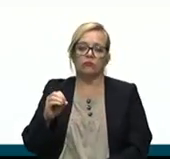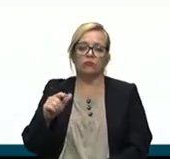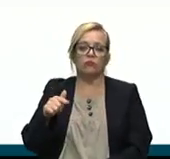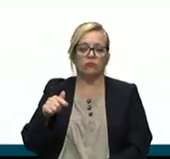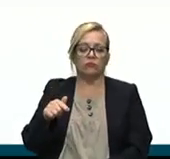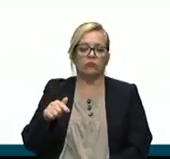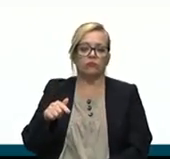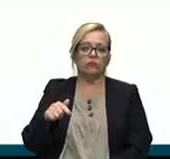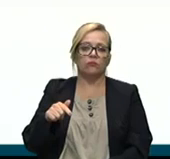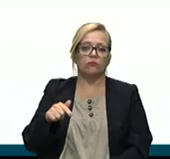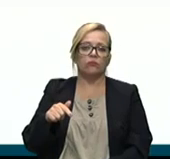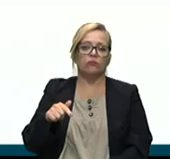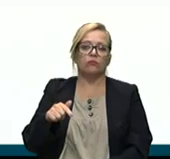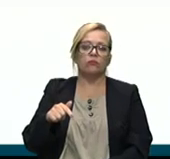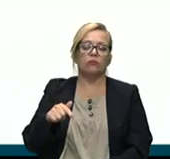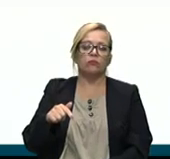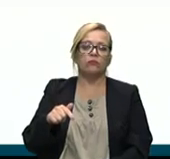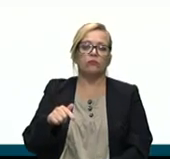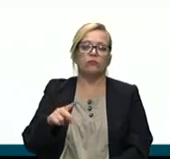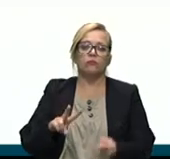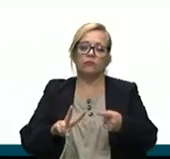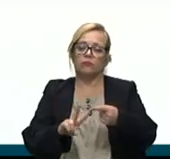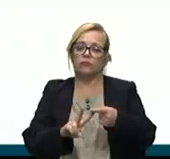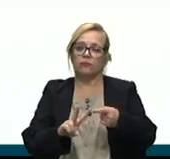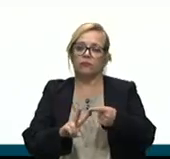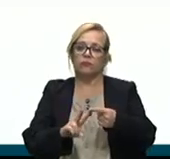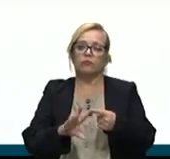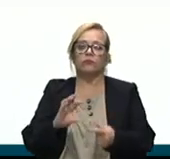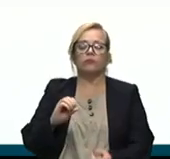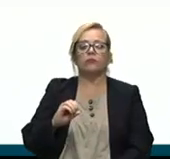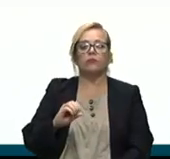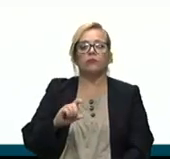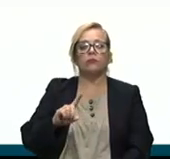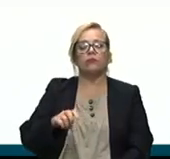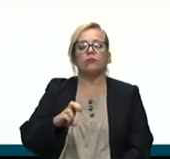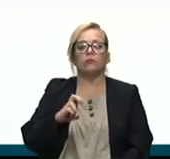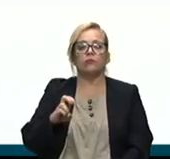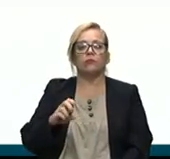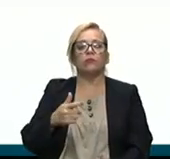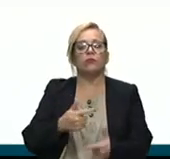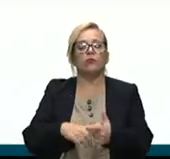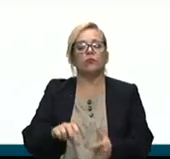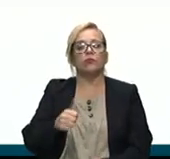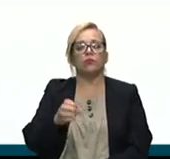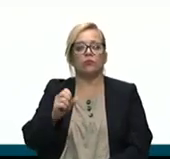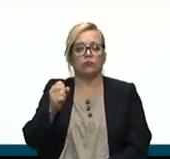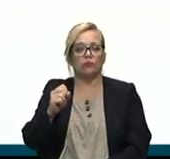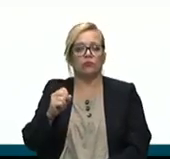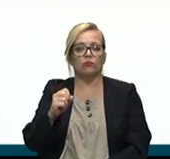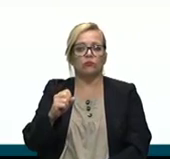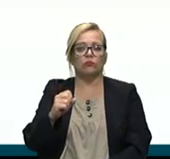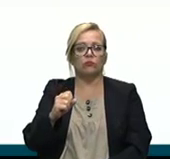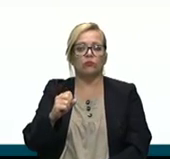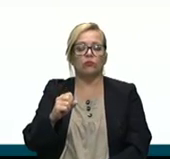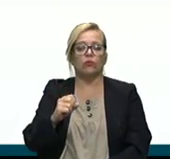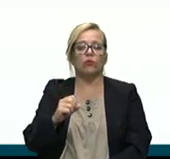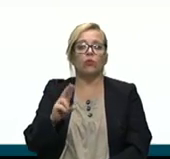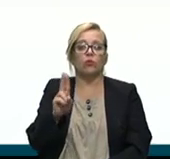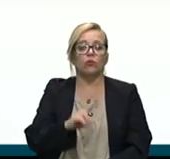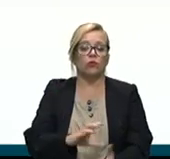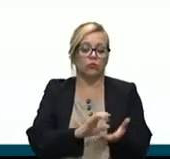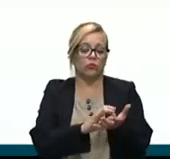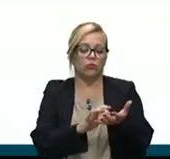0,707 pela raiz quadrada de 0,5 dividido por 18. Fazendo então isso na